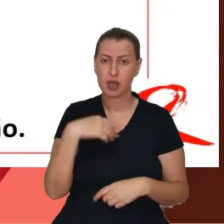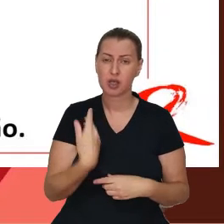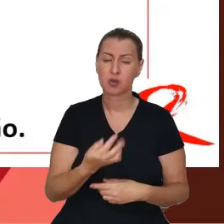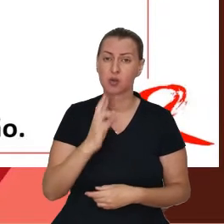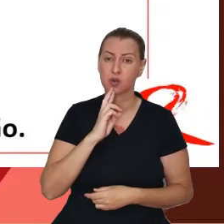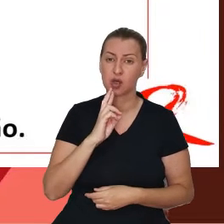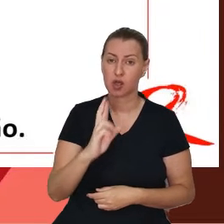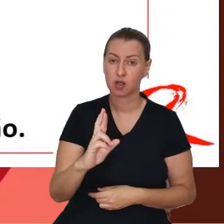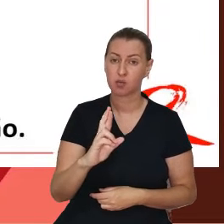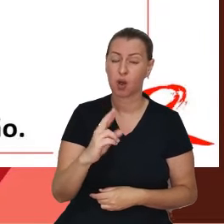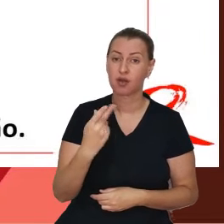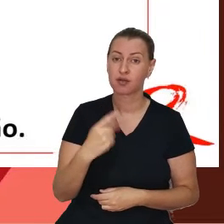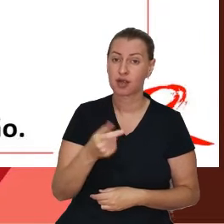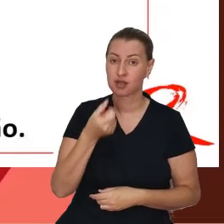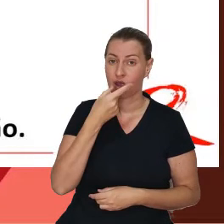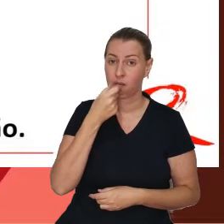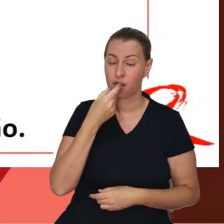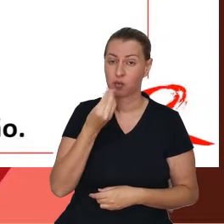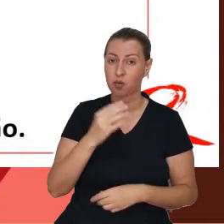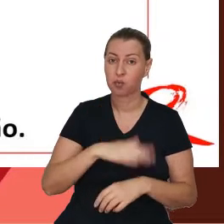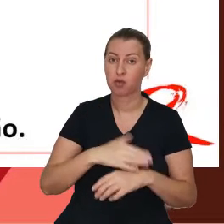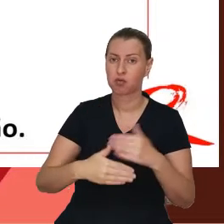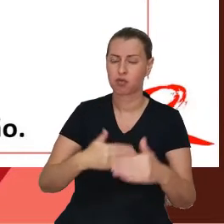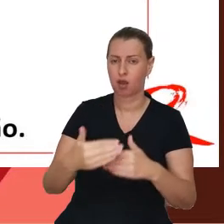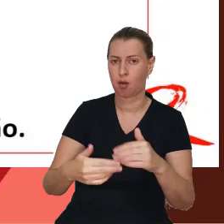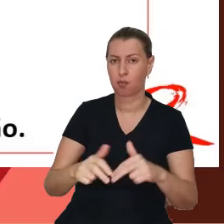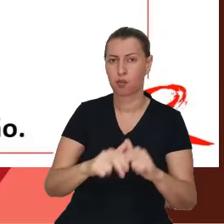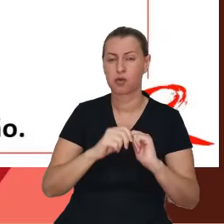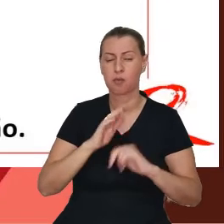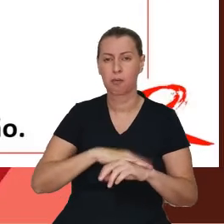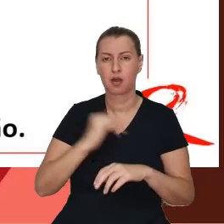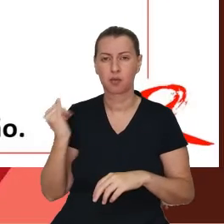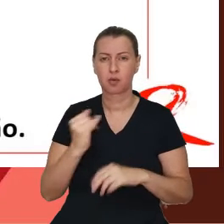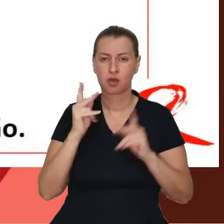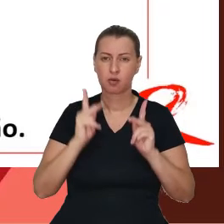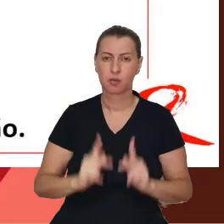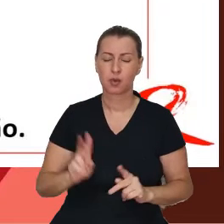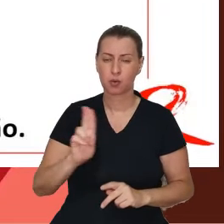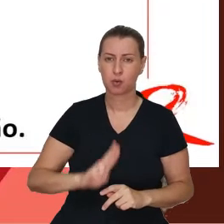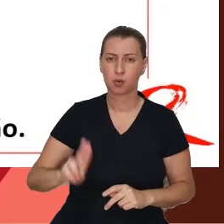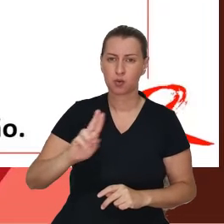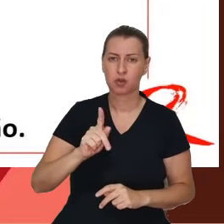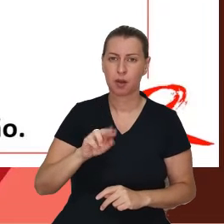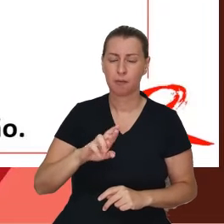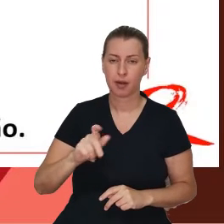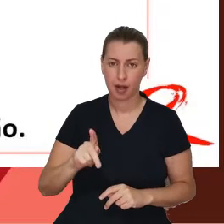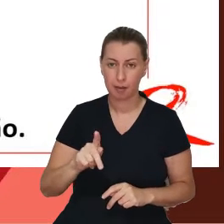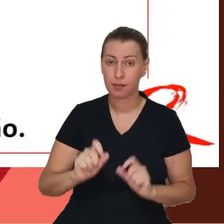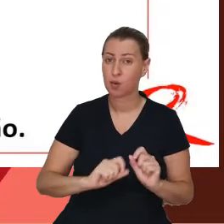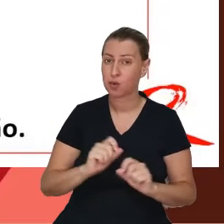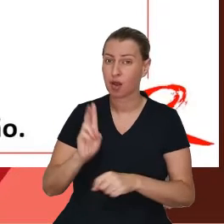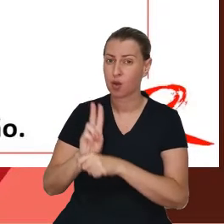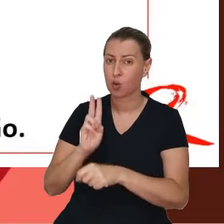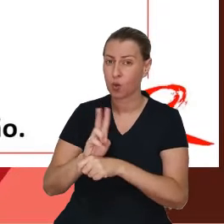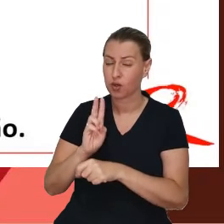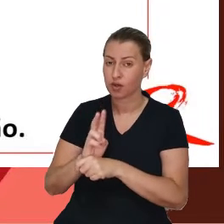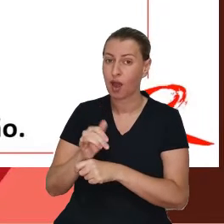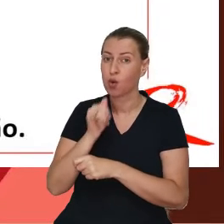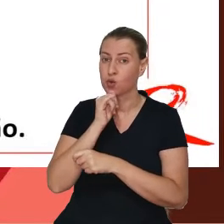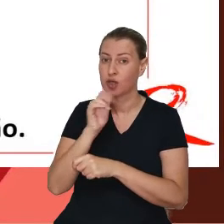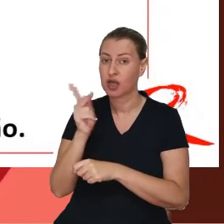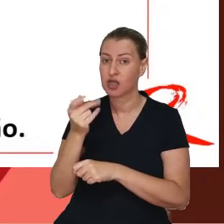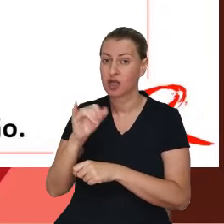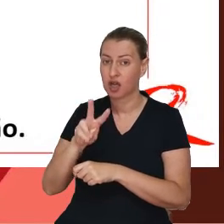desses medicamentos a longo prazo. E o mais importante em um paciente que está em uso de PrEP é monitorar o teste de